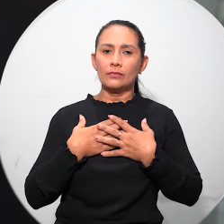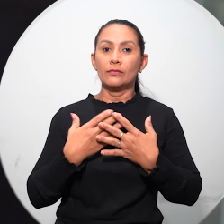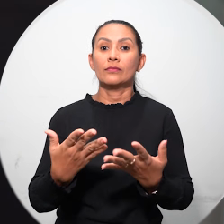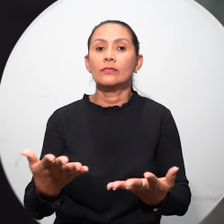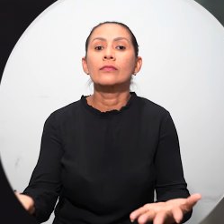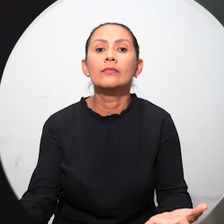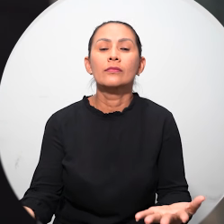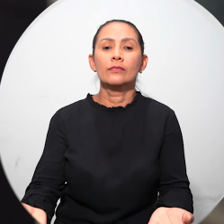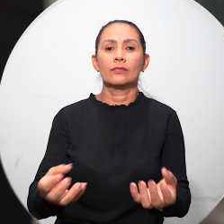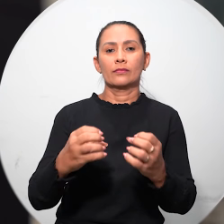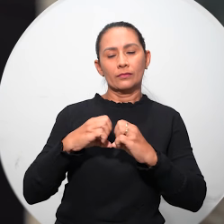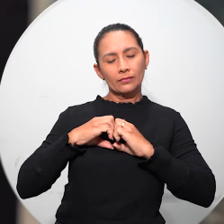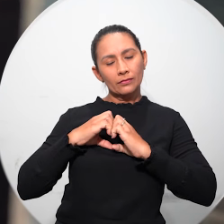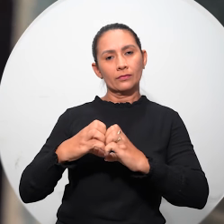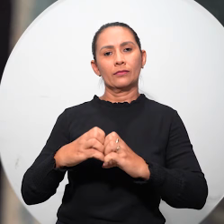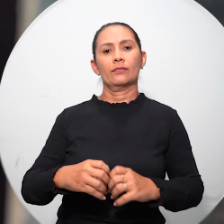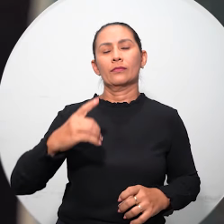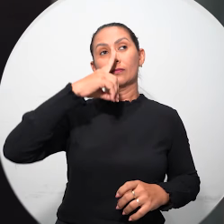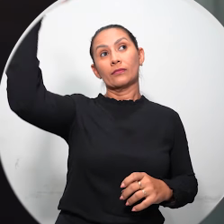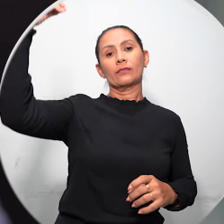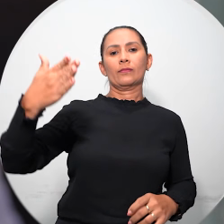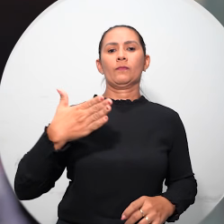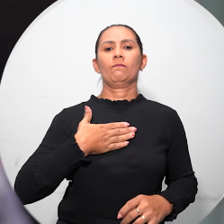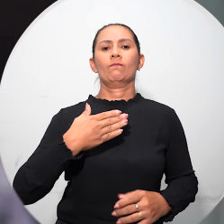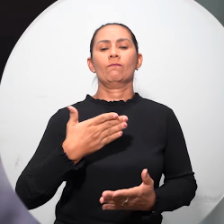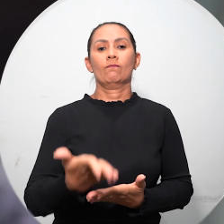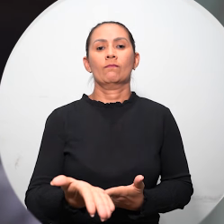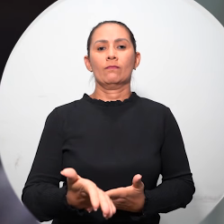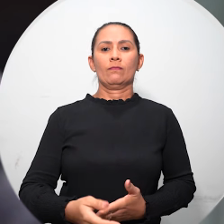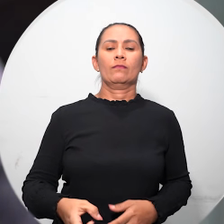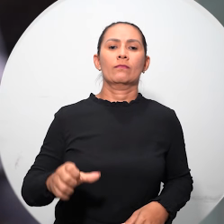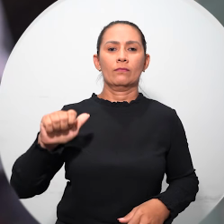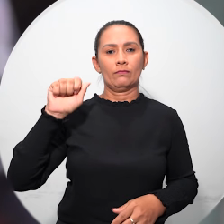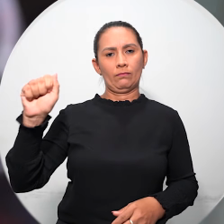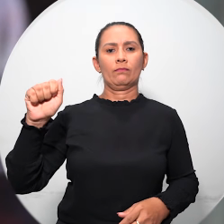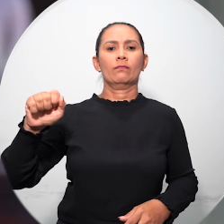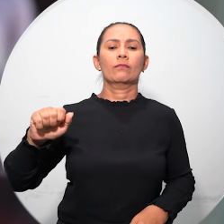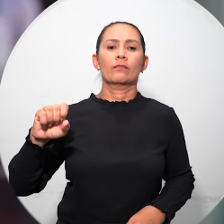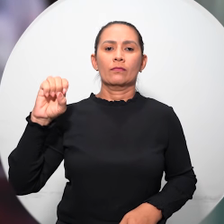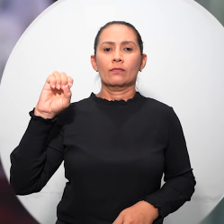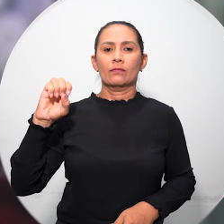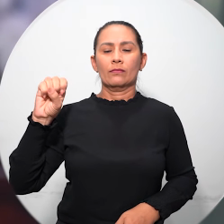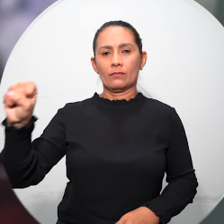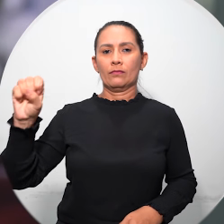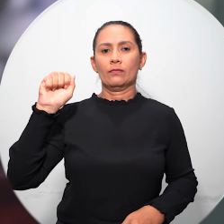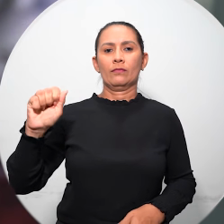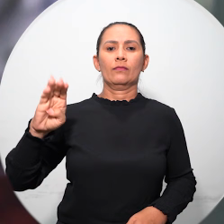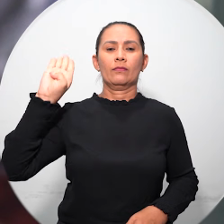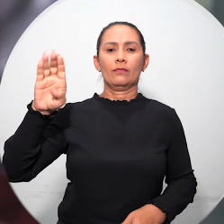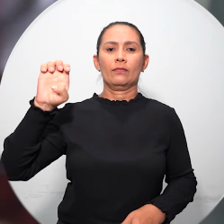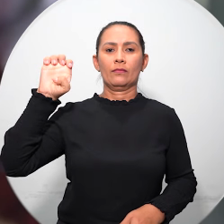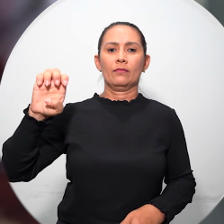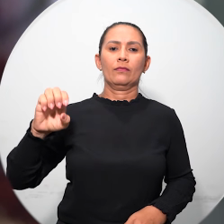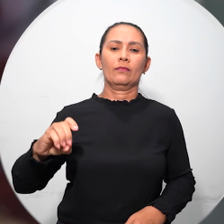esta terra com amor, pois Deus me deu sabedoria para esses versos escrever. E também benignidade para o meu povo acolher, amar e